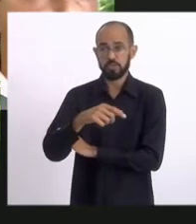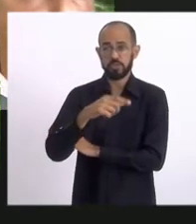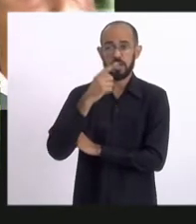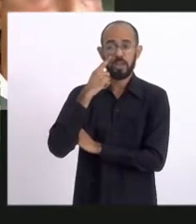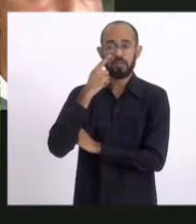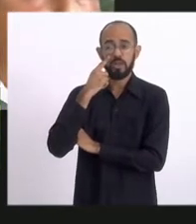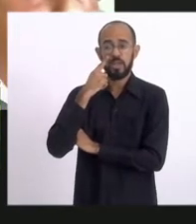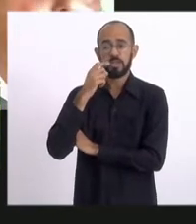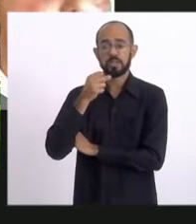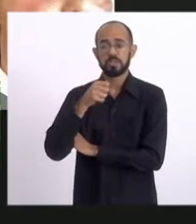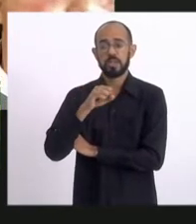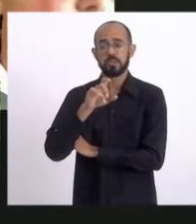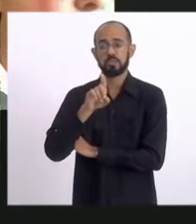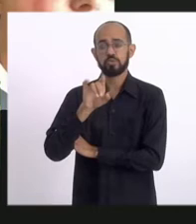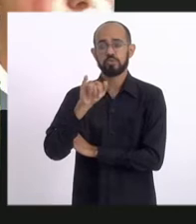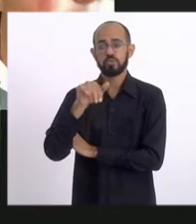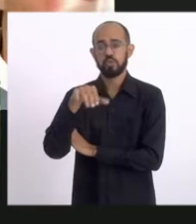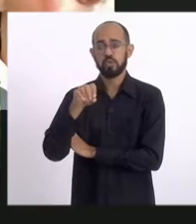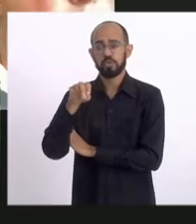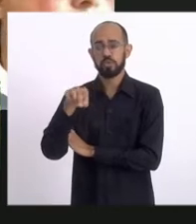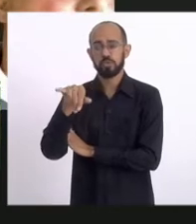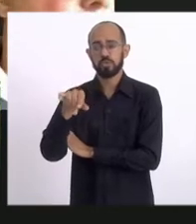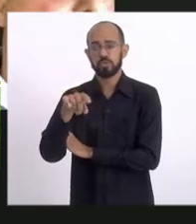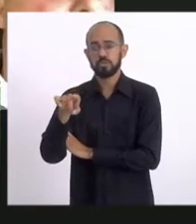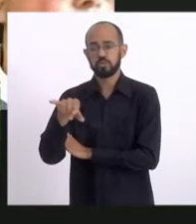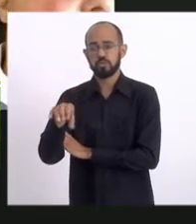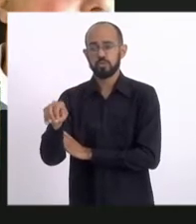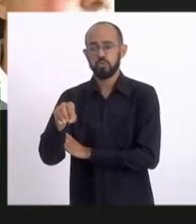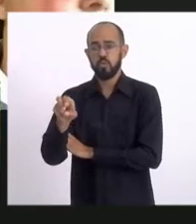Dionísio ou do próprio Jorge Felipe.